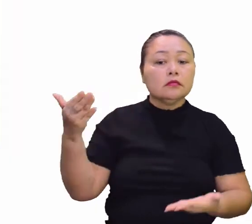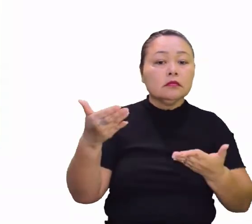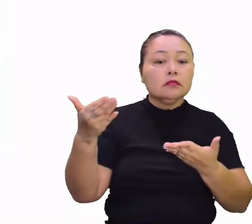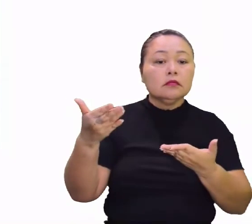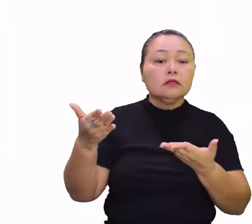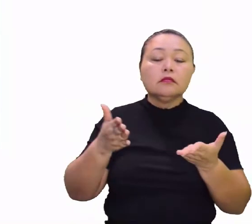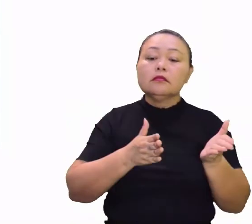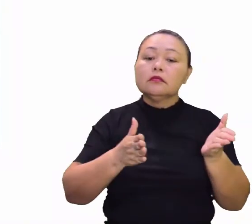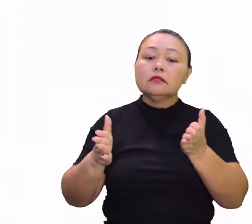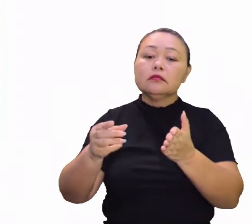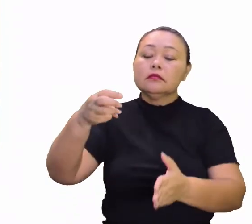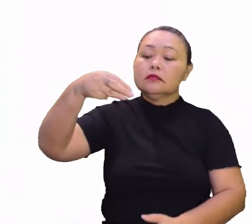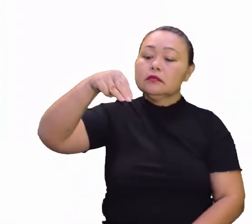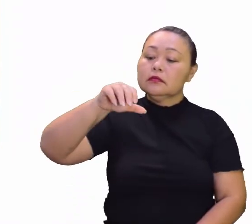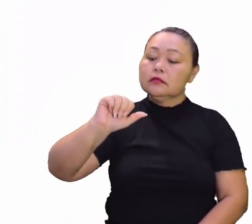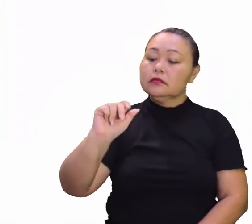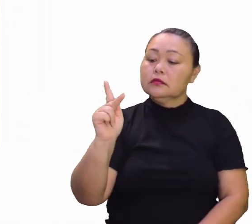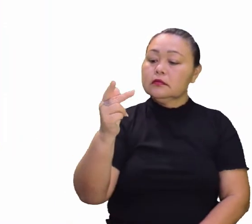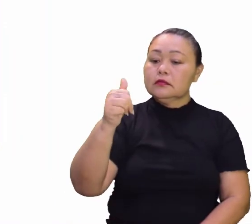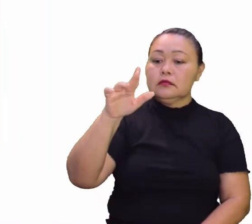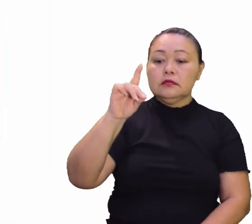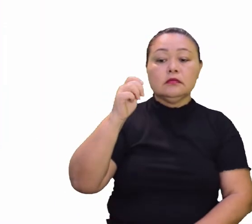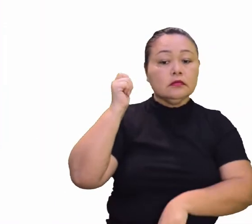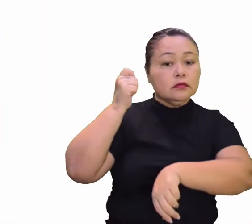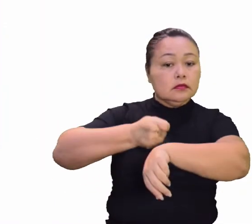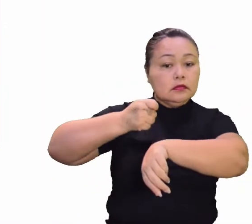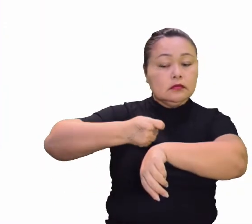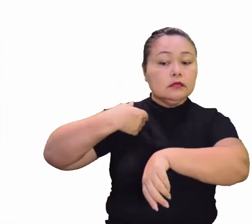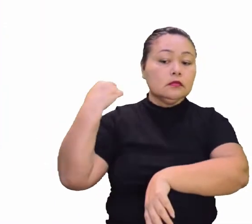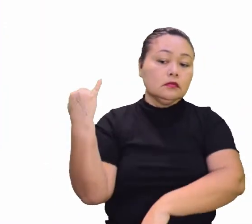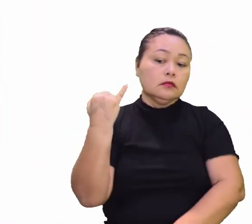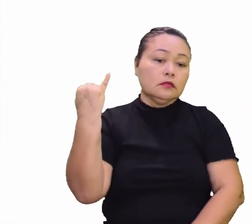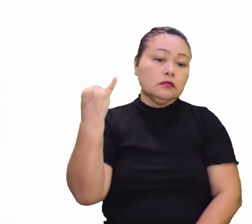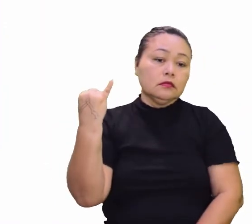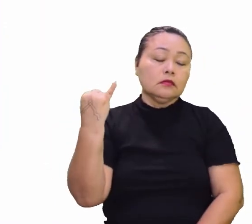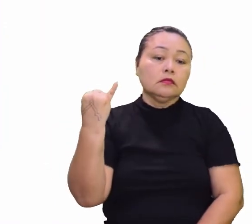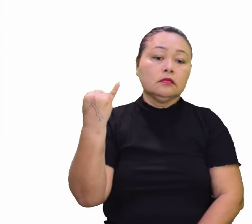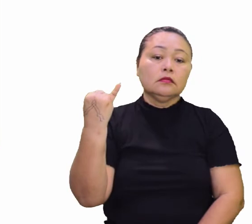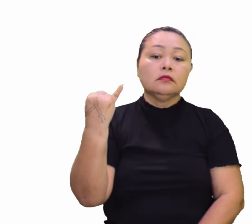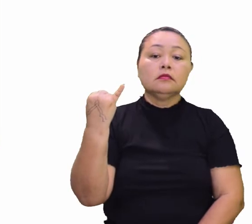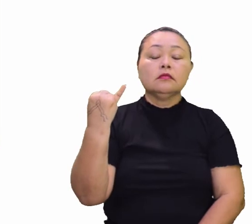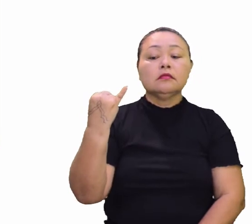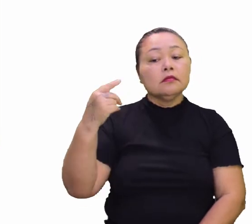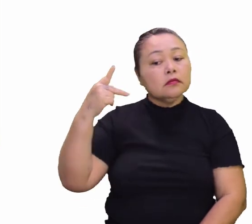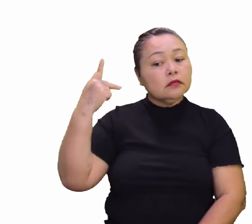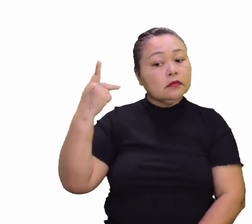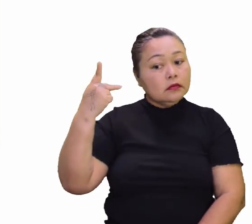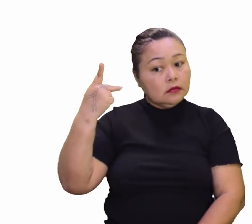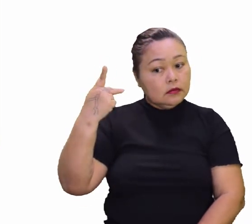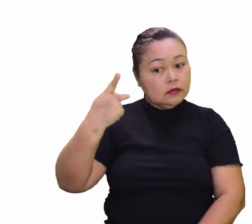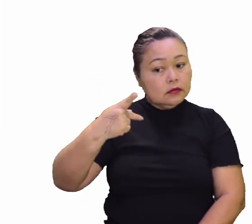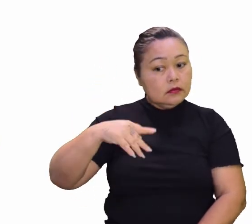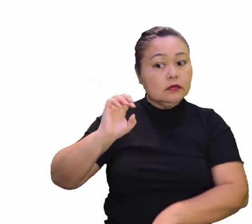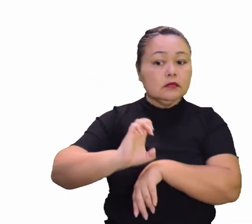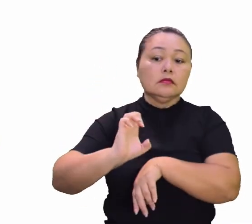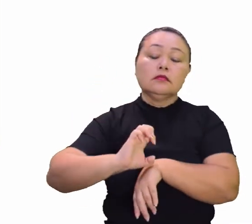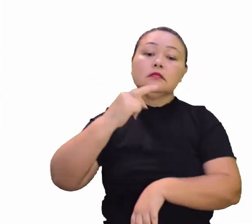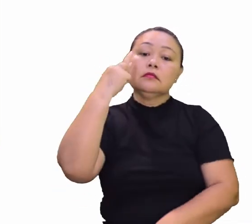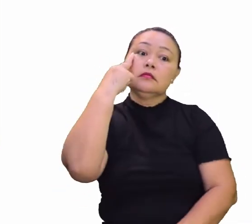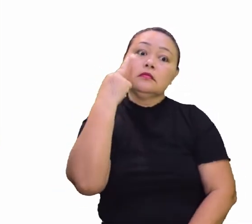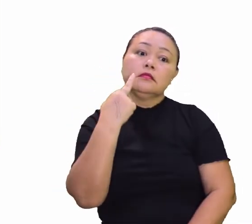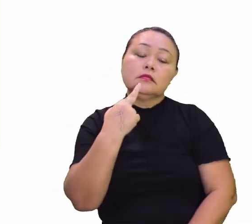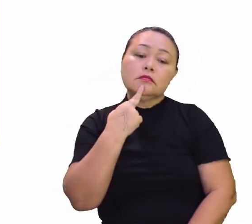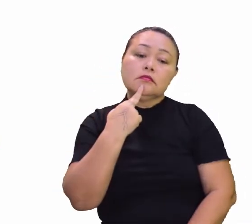lá para a bacia do Rio Machado. Bora! Importante essa bacia do Rio Machado para o estado de Rondônia,